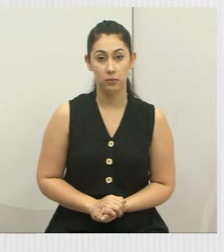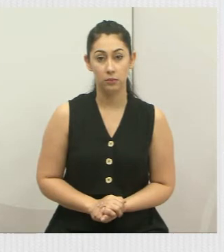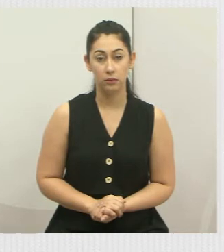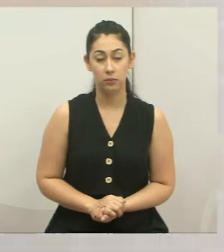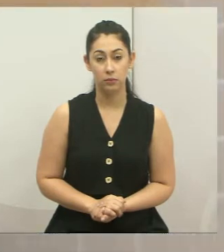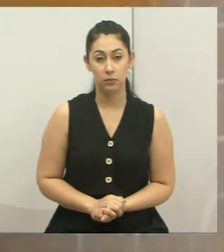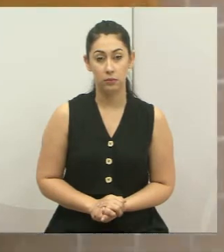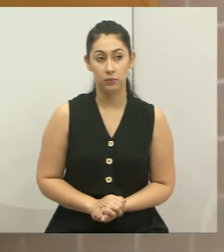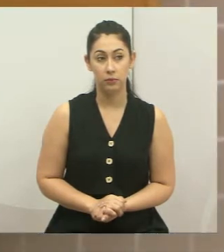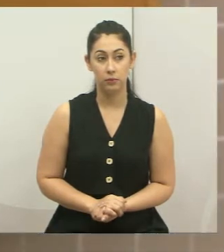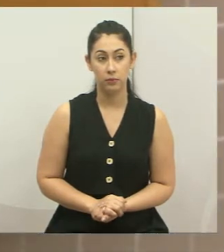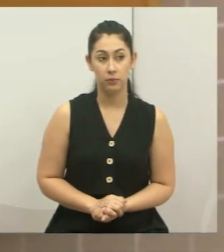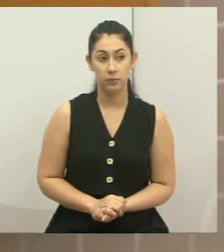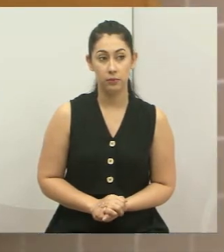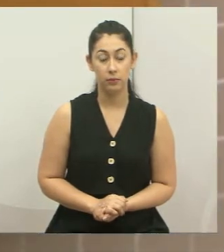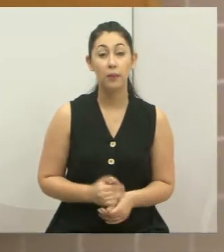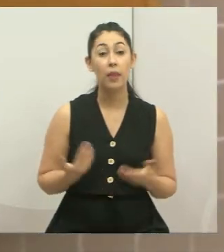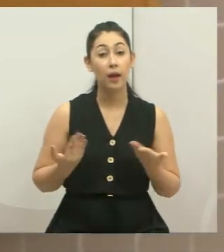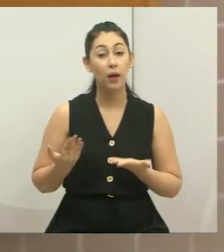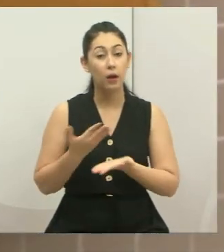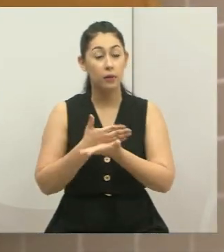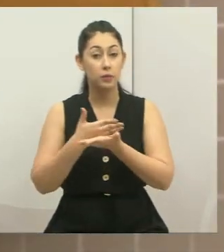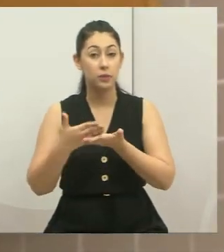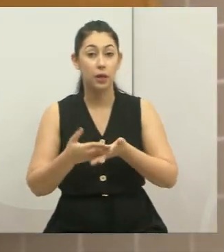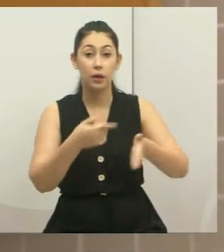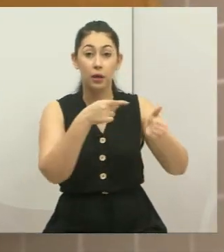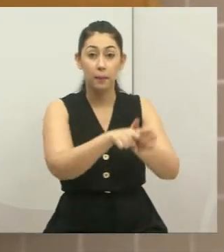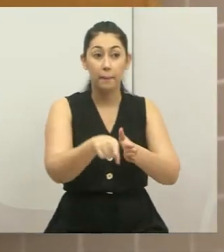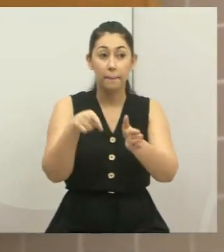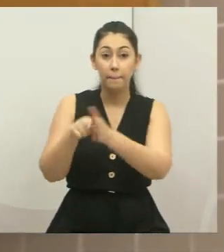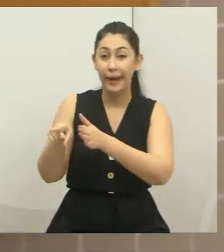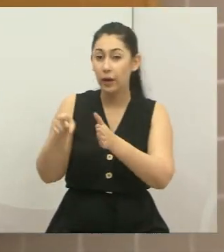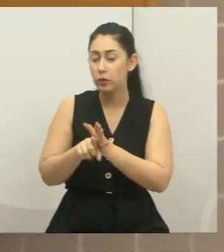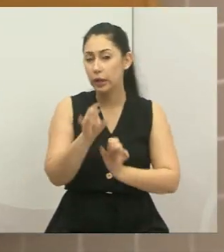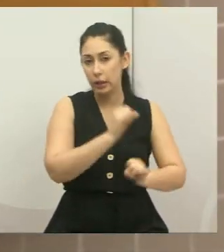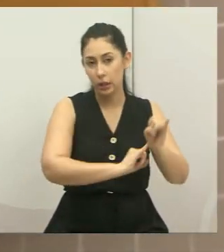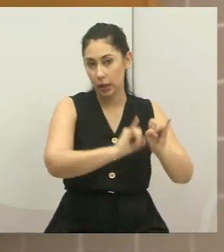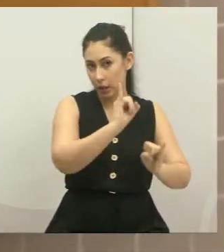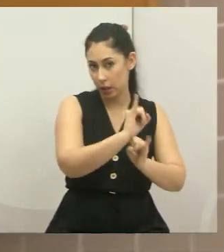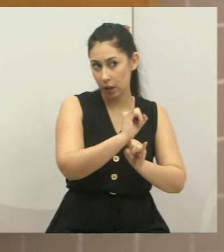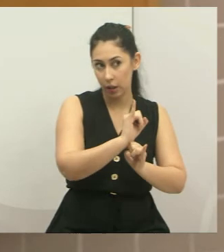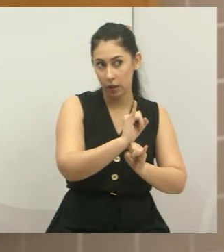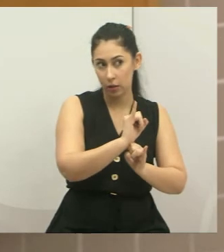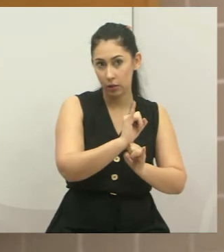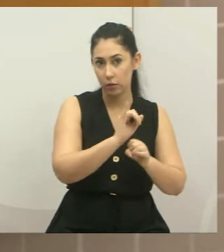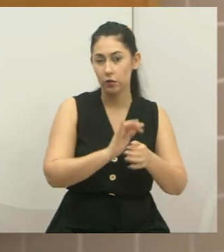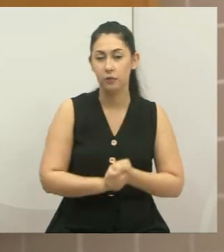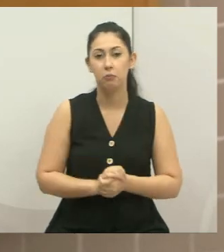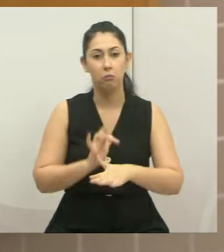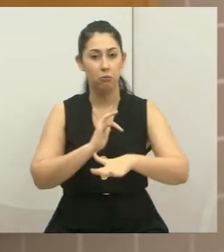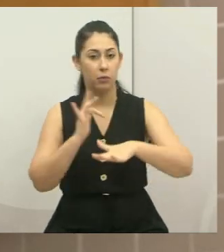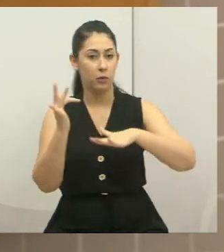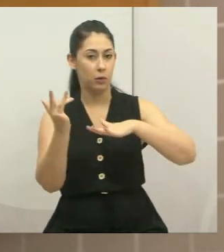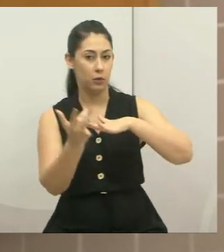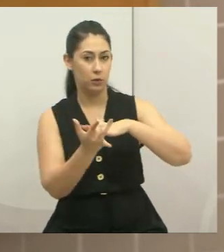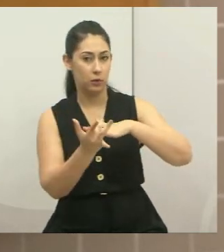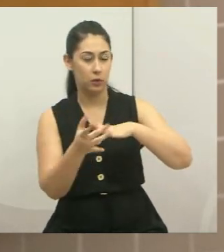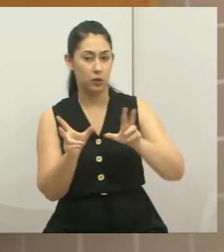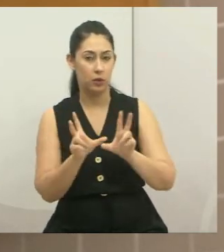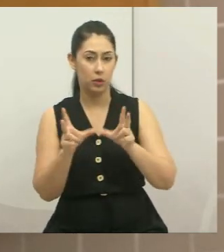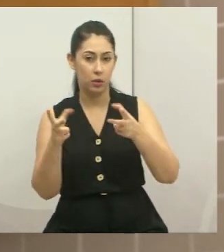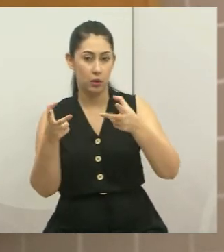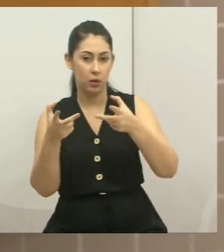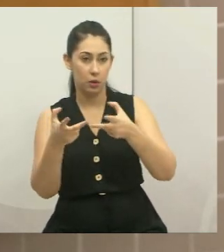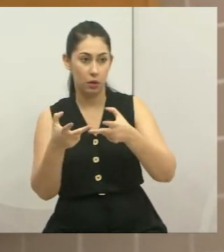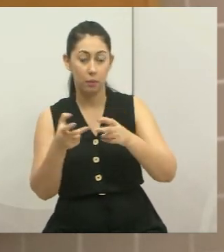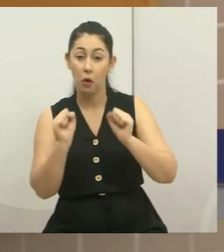Neste momento, passaremos as perguntas para os internautas através dos canais oficiais da TV Câmara Jacareí para que